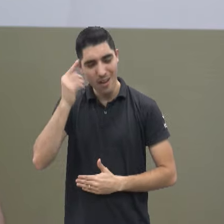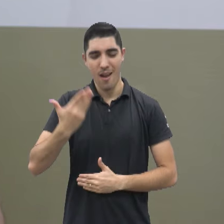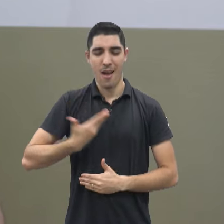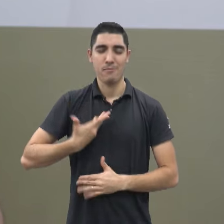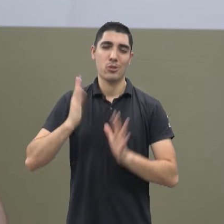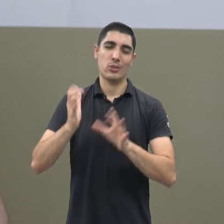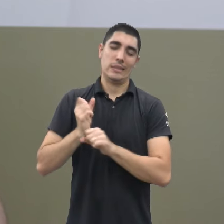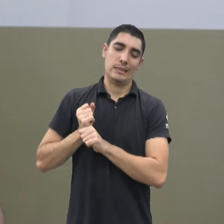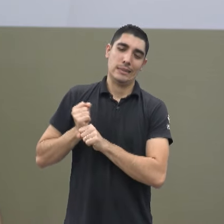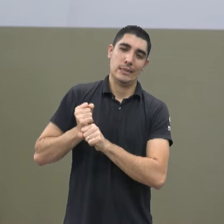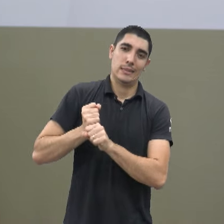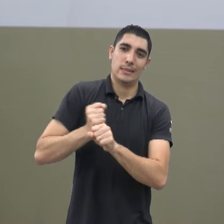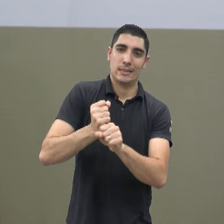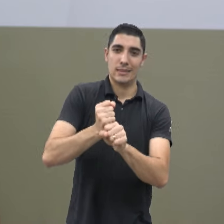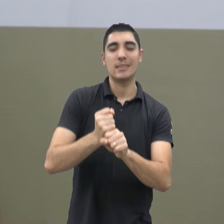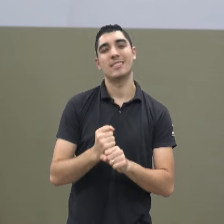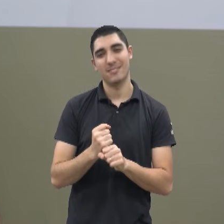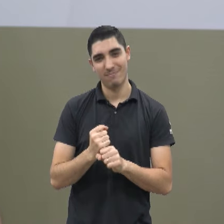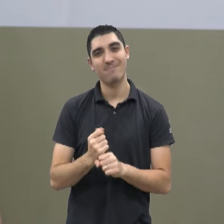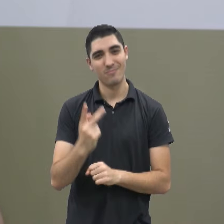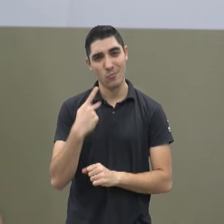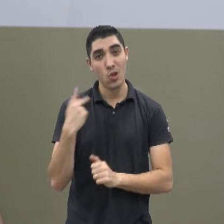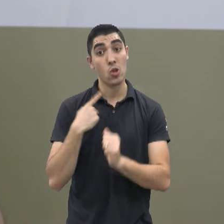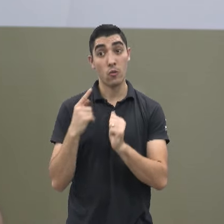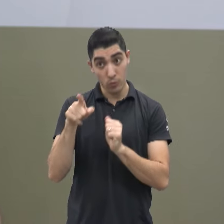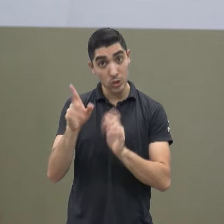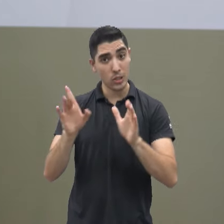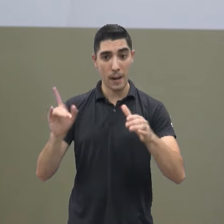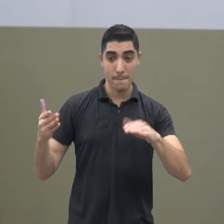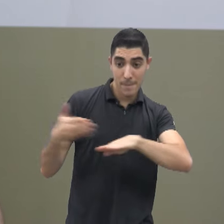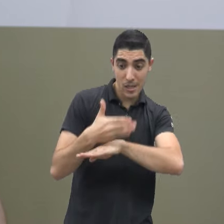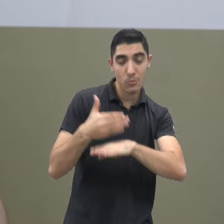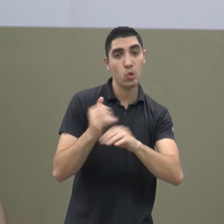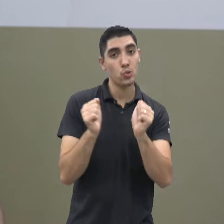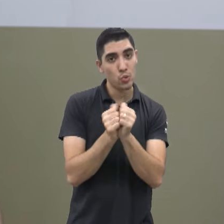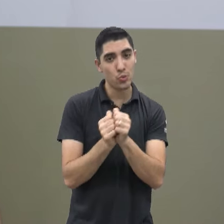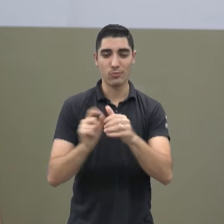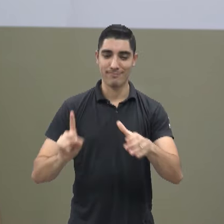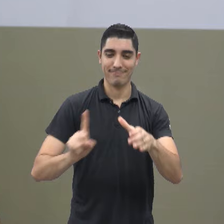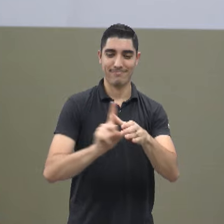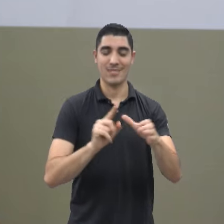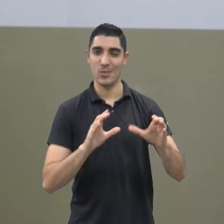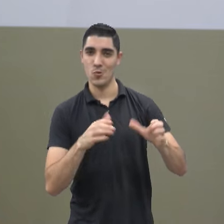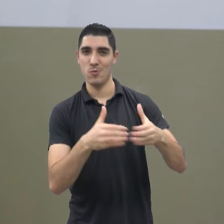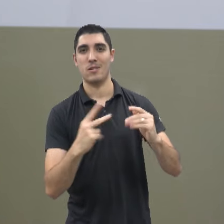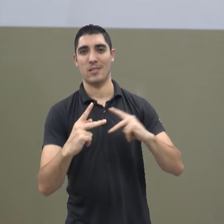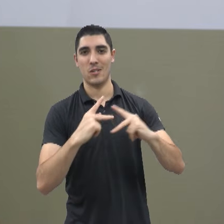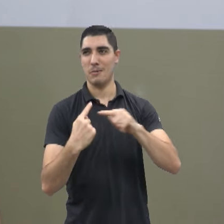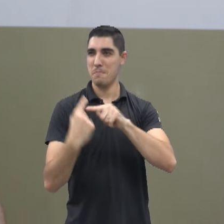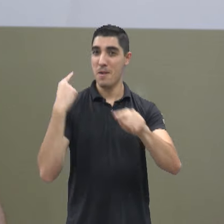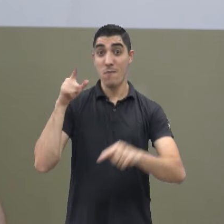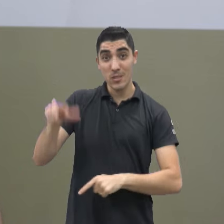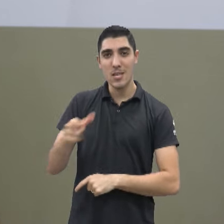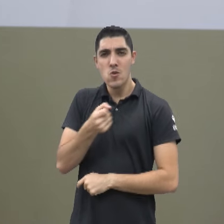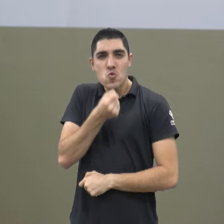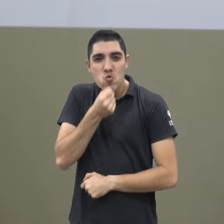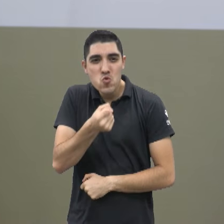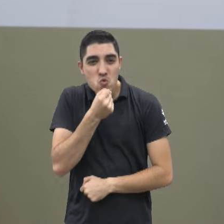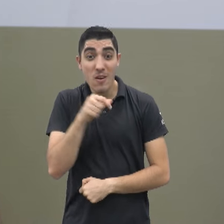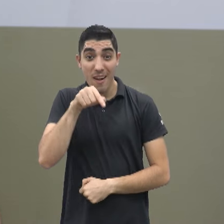Você conviveu junto aí, os momentos bons e ruins lá atrás, né? Você era o repórter da quadra, realmente,